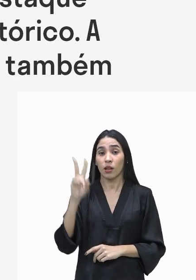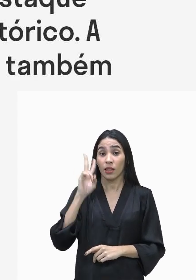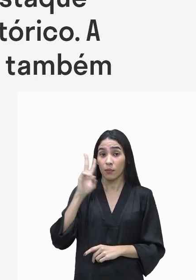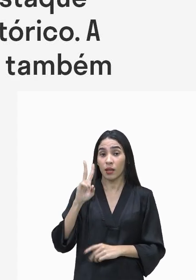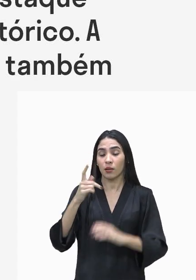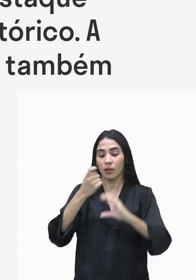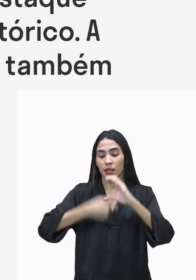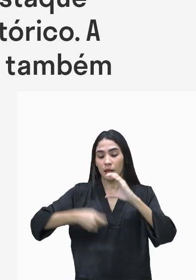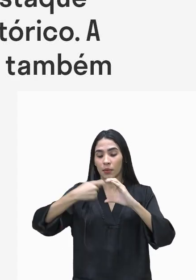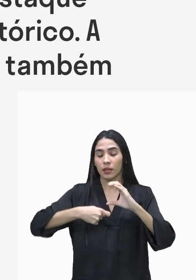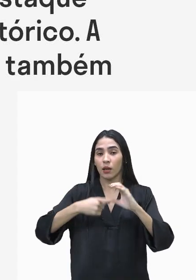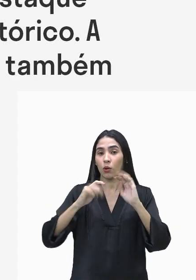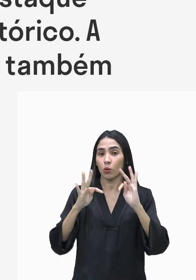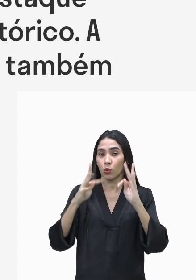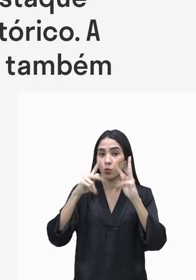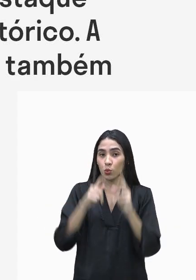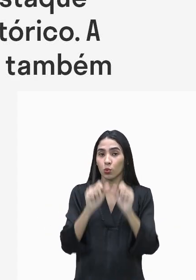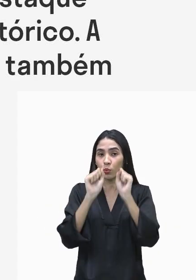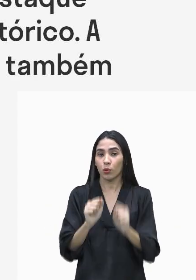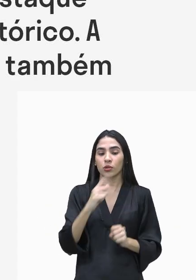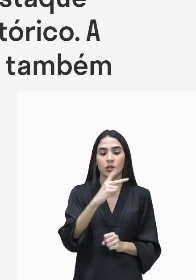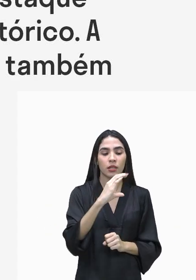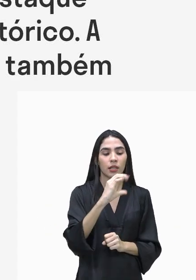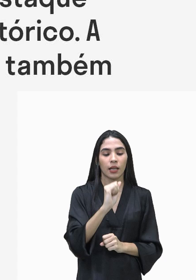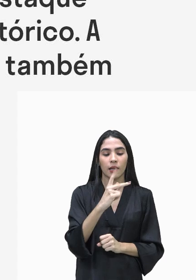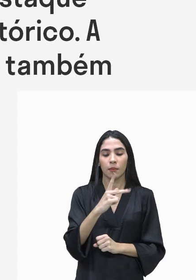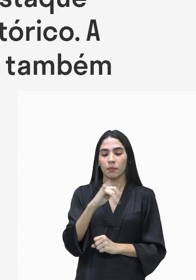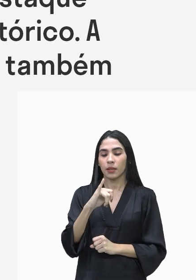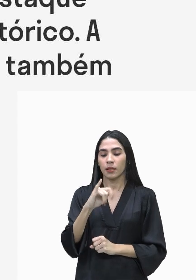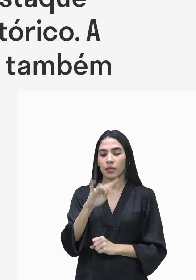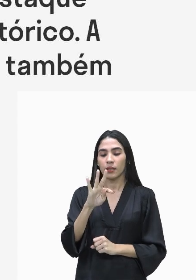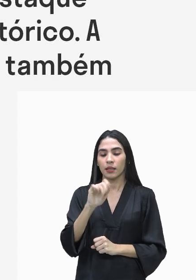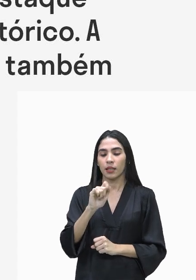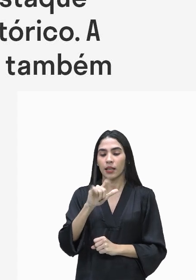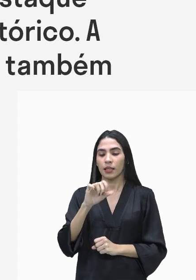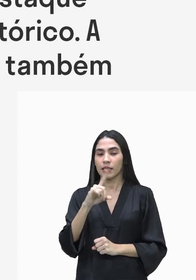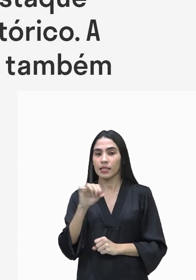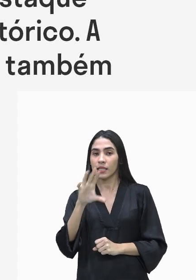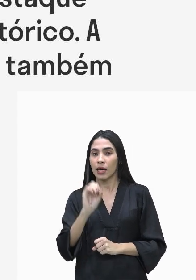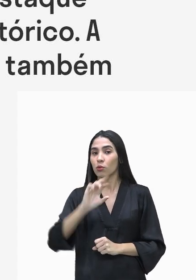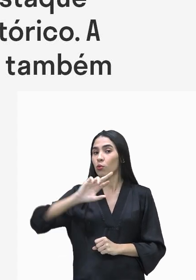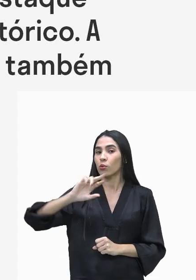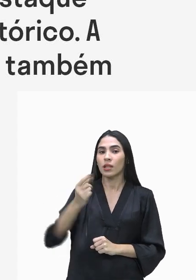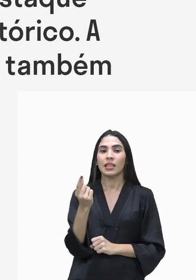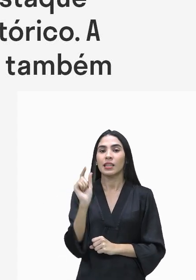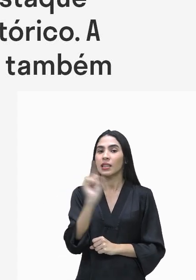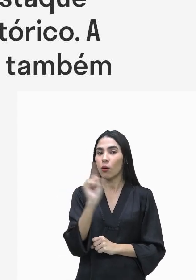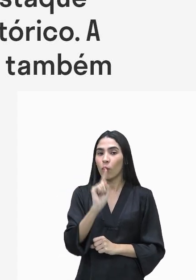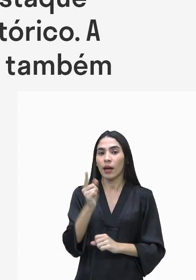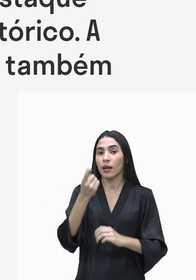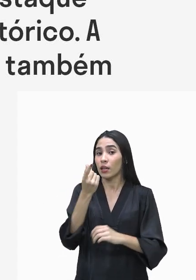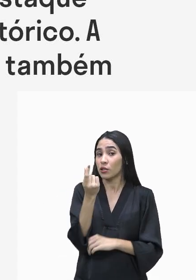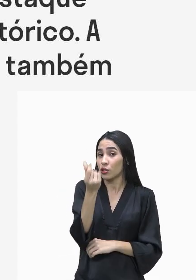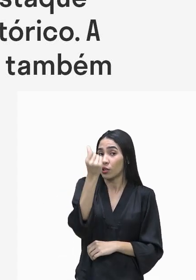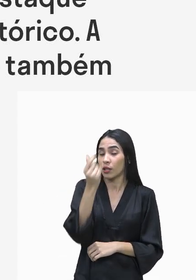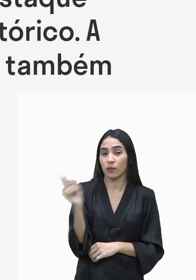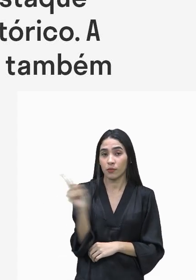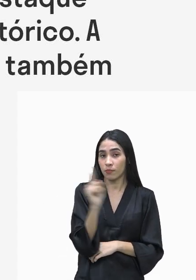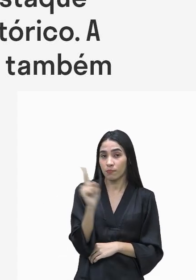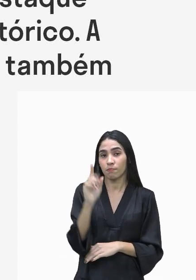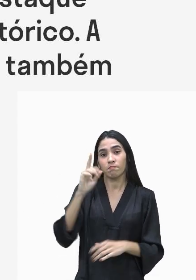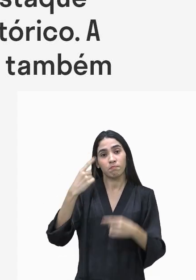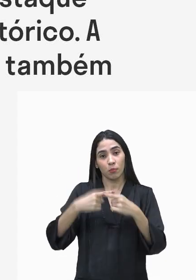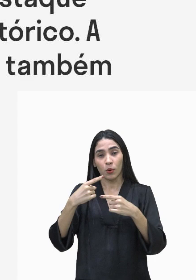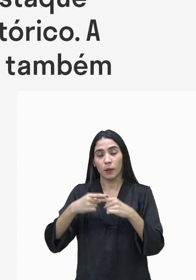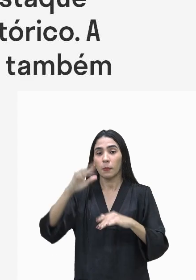aquilo que pode ser capitalizado. Nós não estamos falando em monetização, não é isso, porque muitas